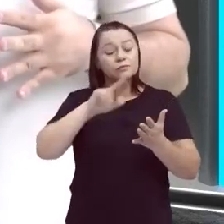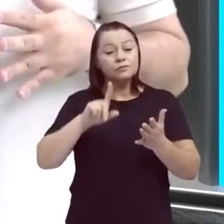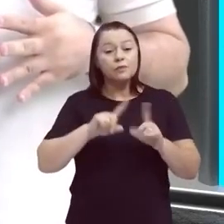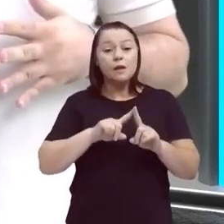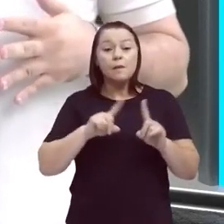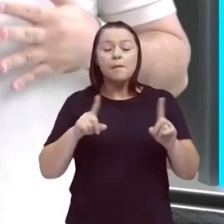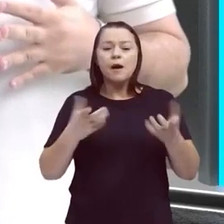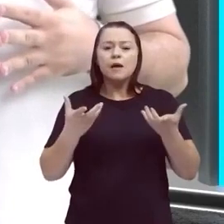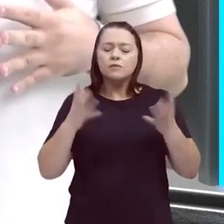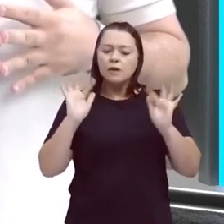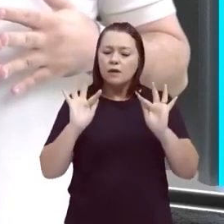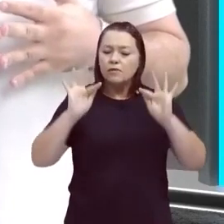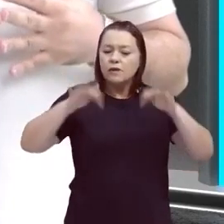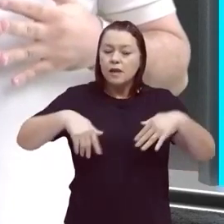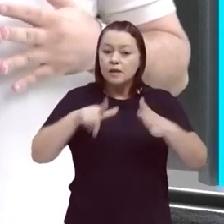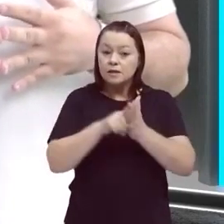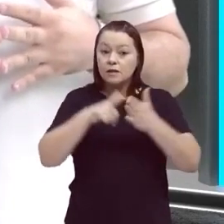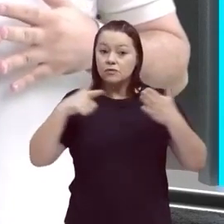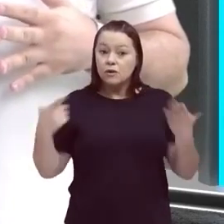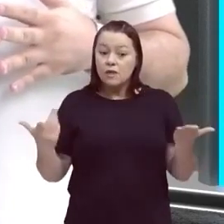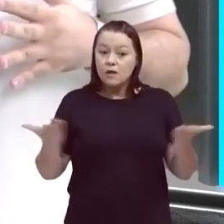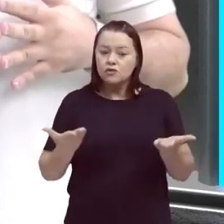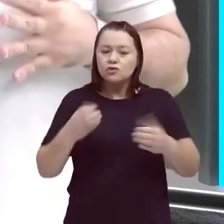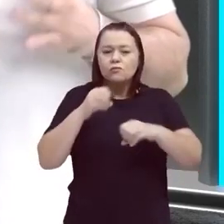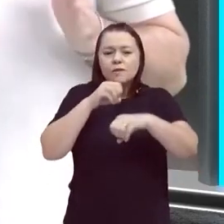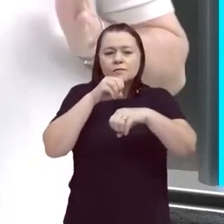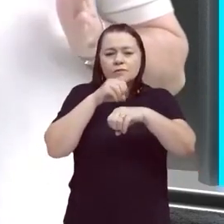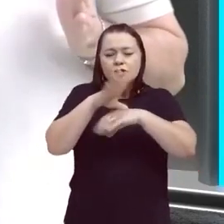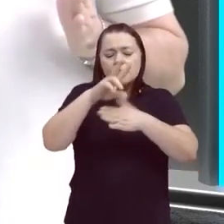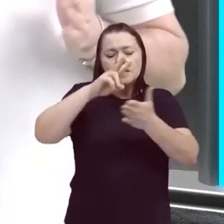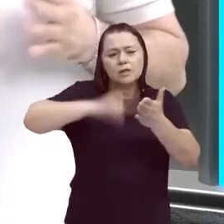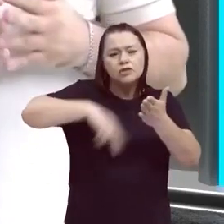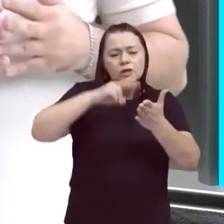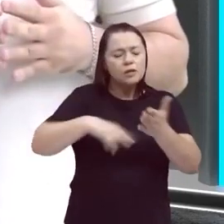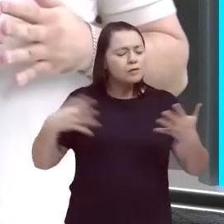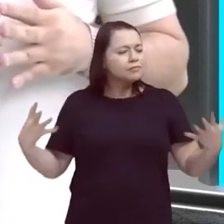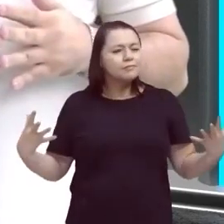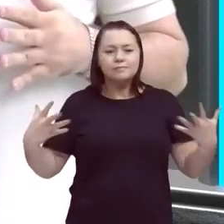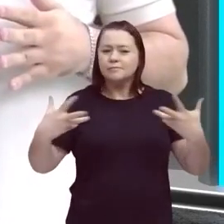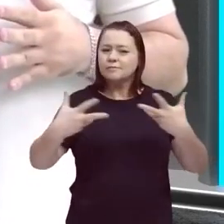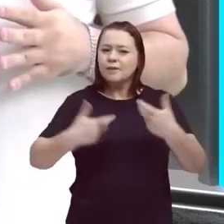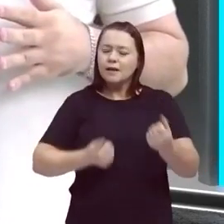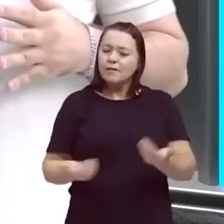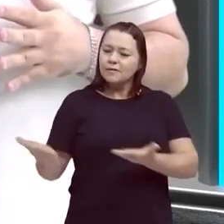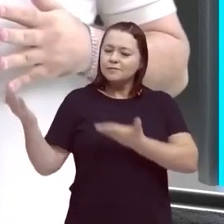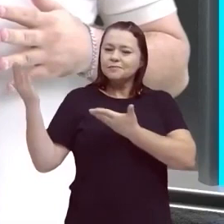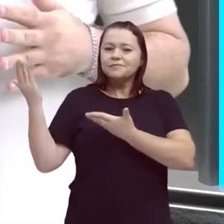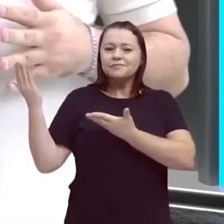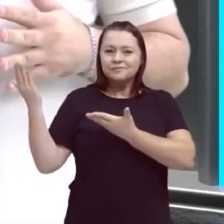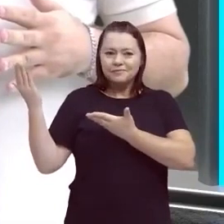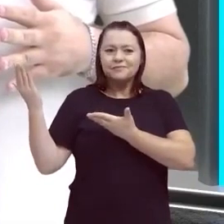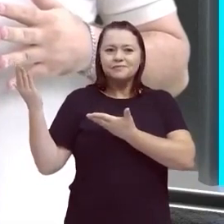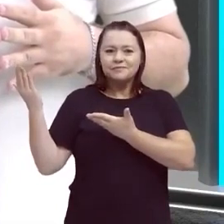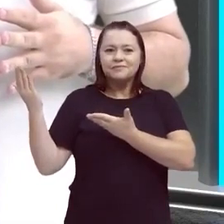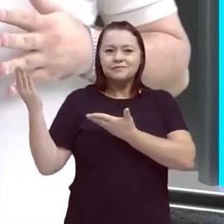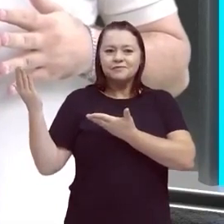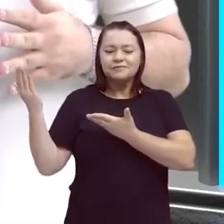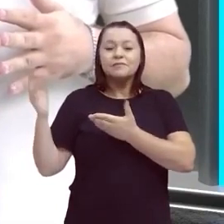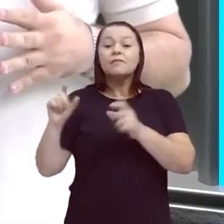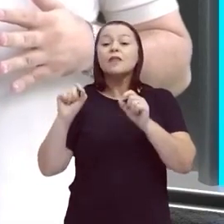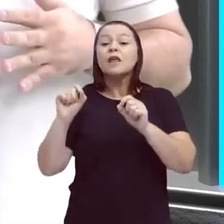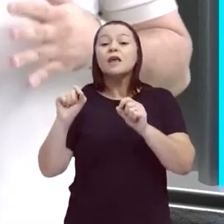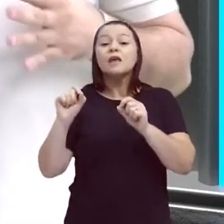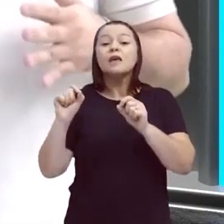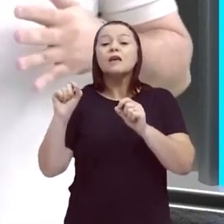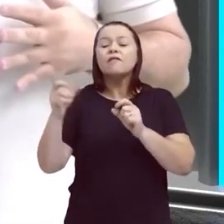o jornal de hoje com uma dica de leitura maravilhosa, que está aqui do nosso ladinho, que é o seguinte, o livro Quem Vai Ficar com o